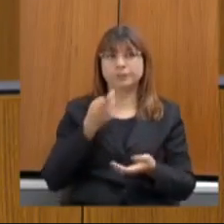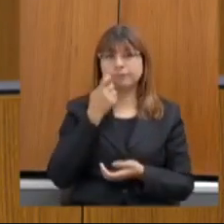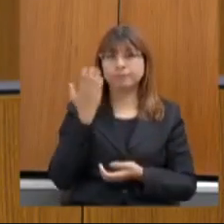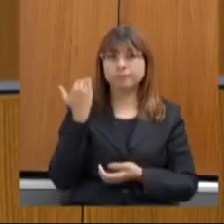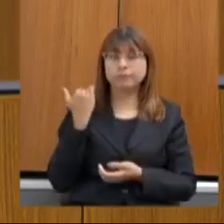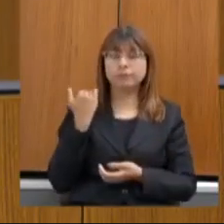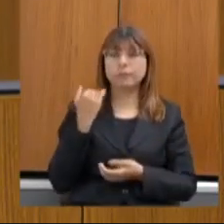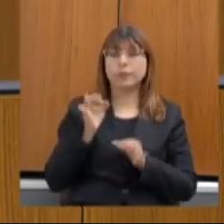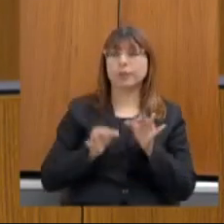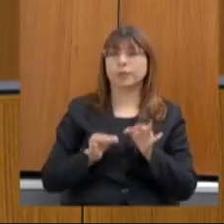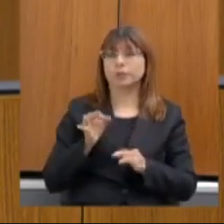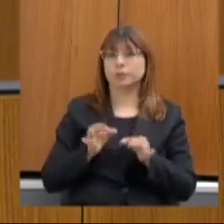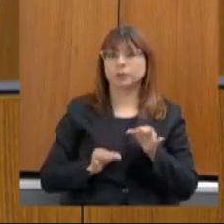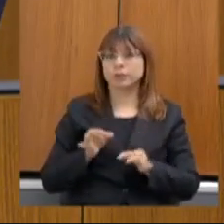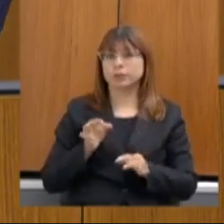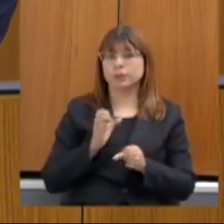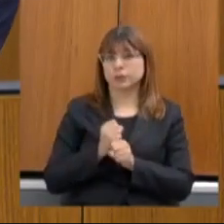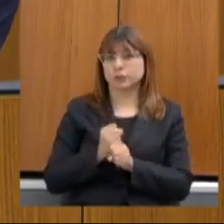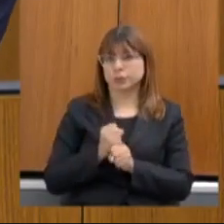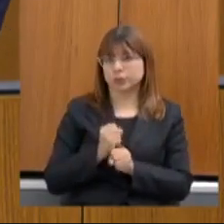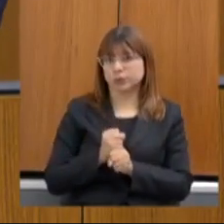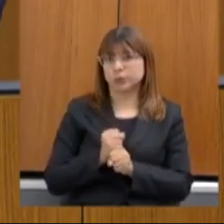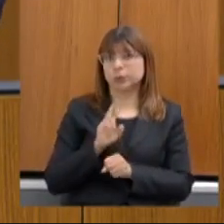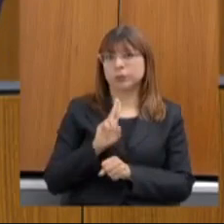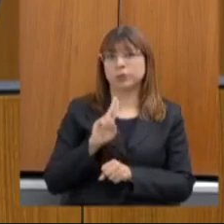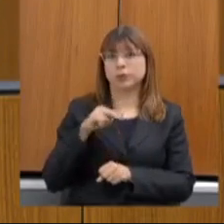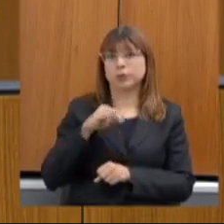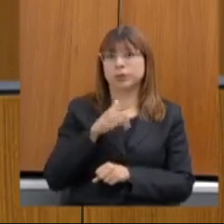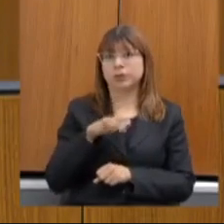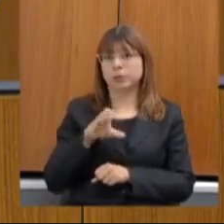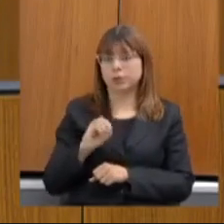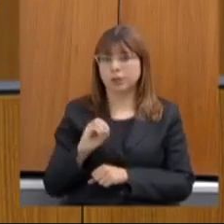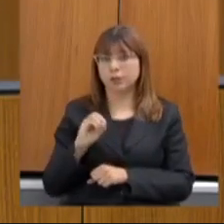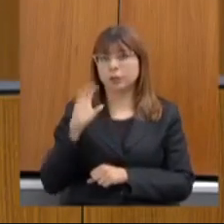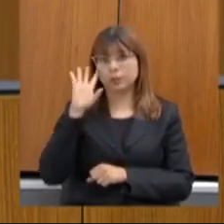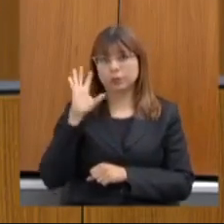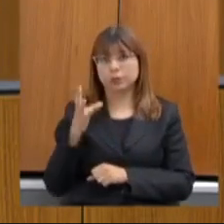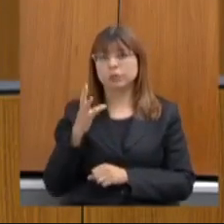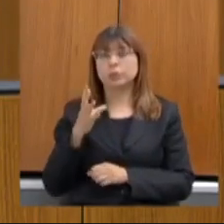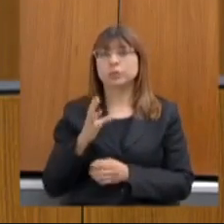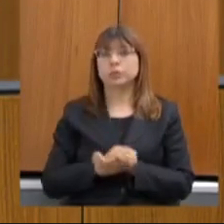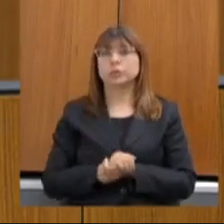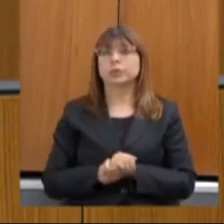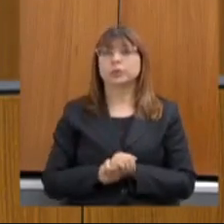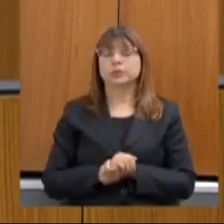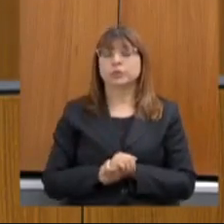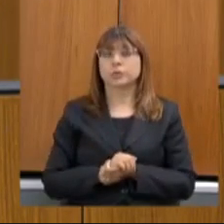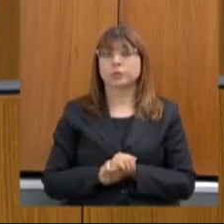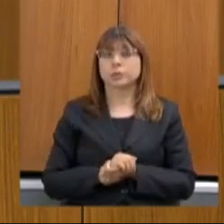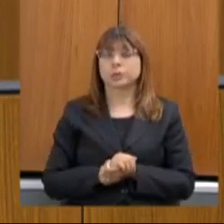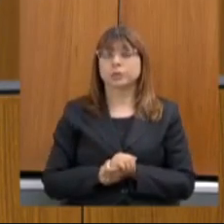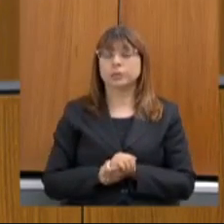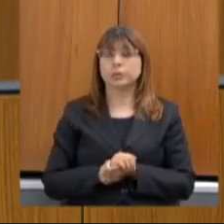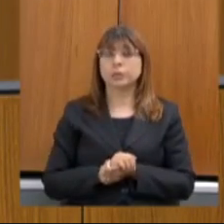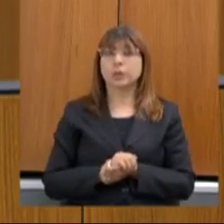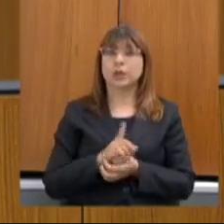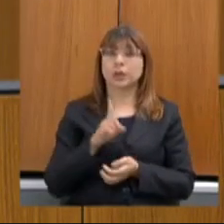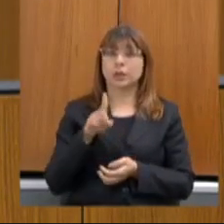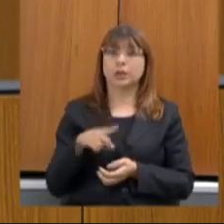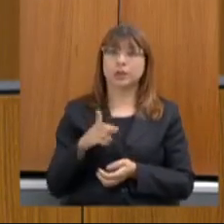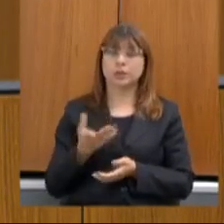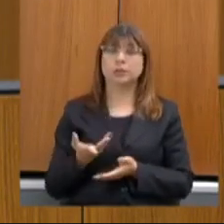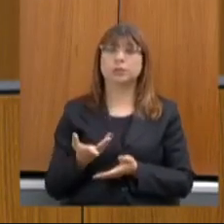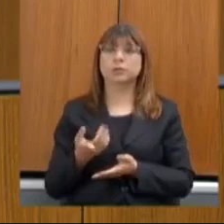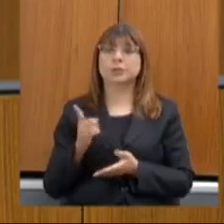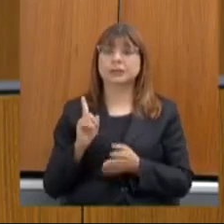recente do Tribunal de Contas da União sua meta faz com que feche